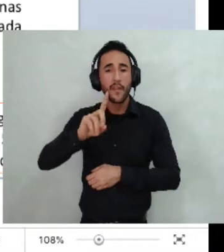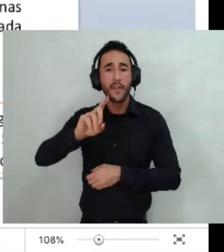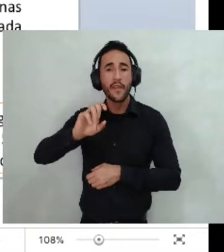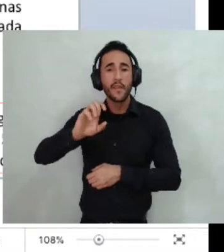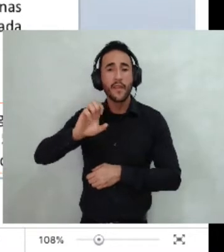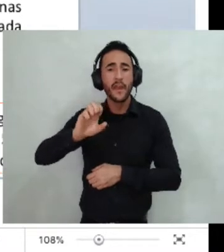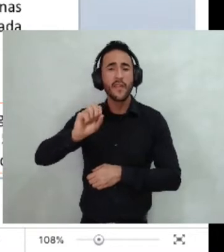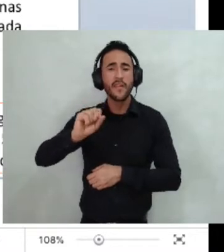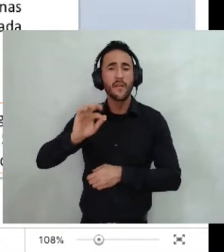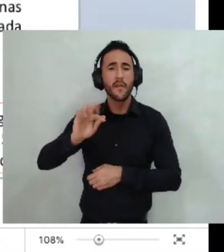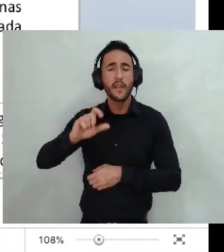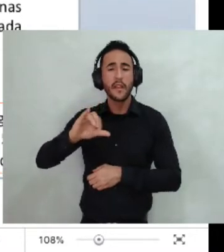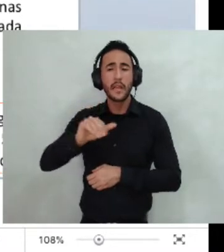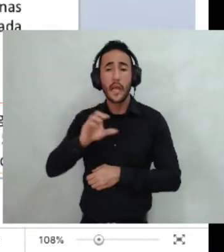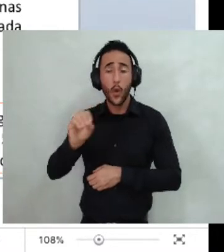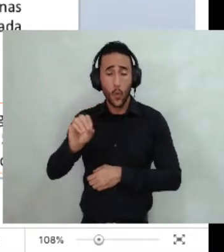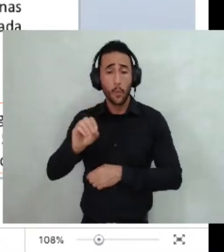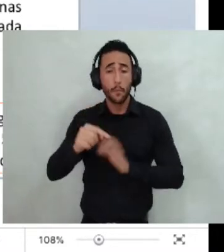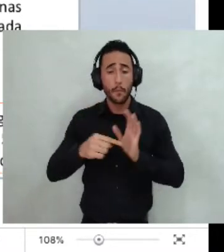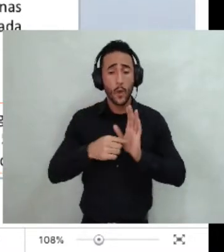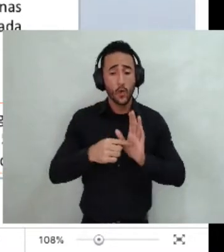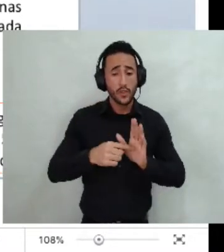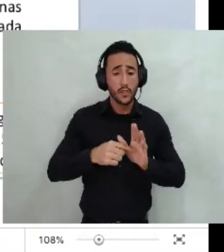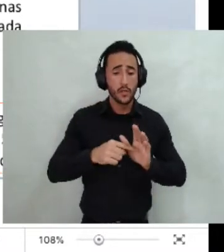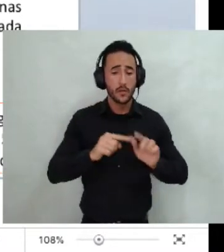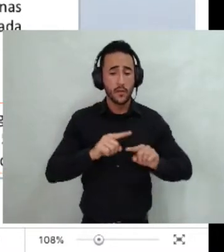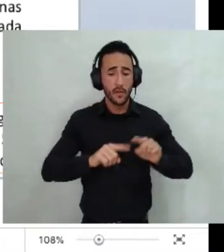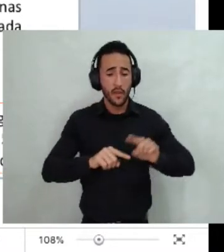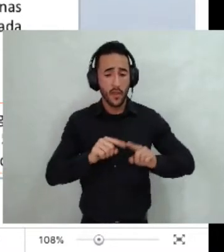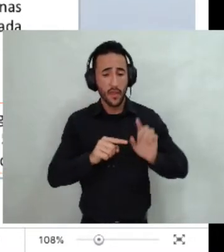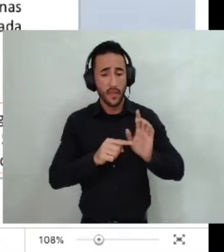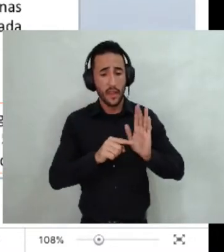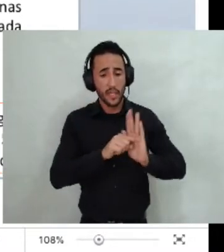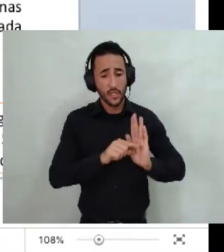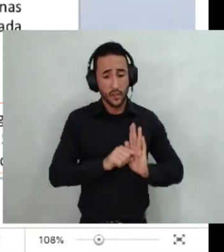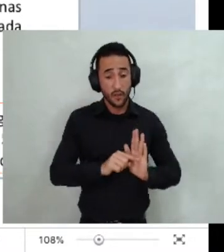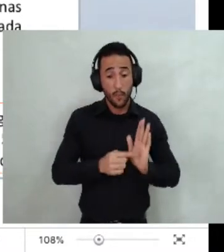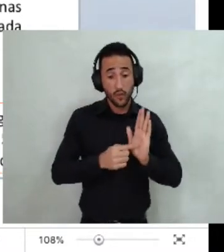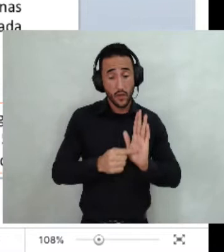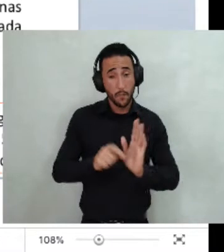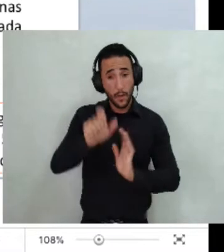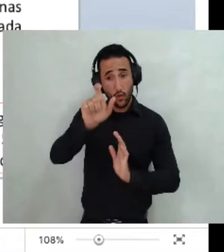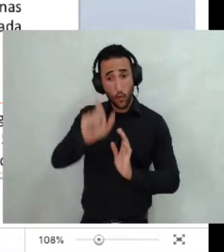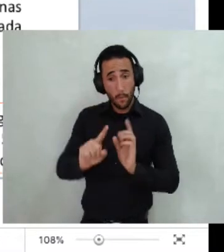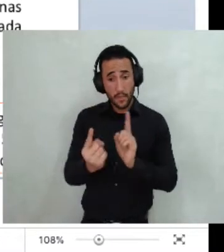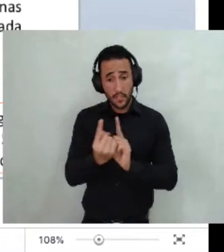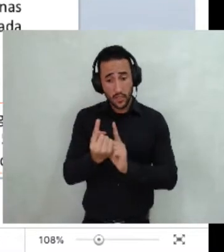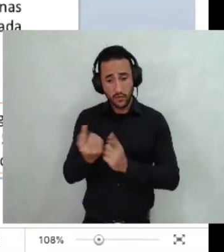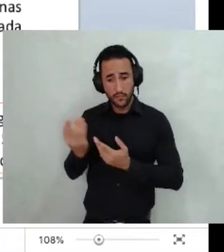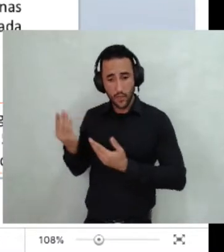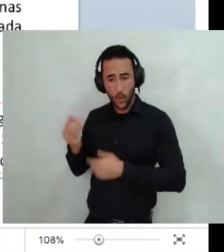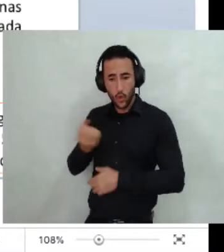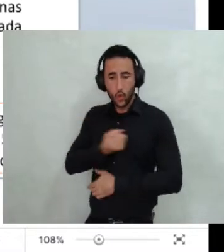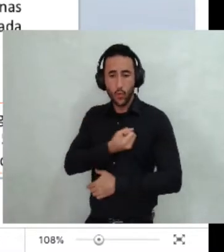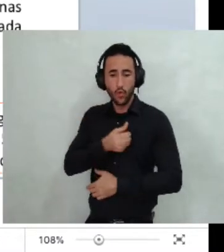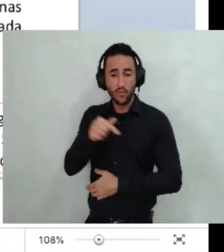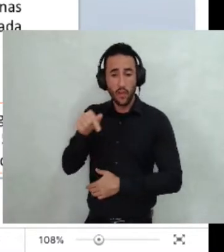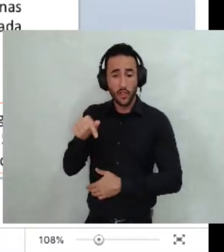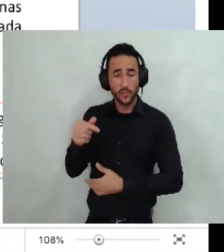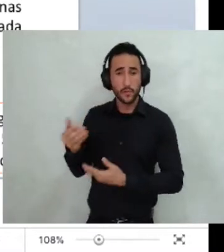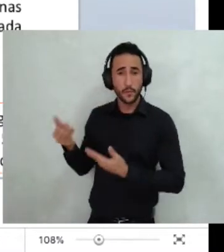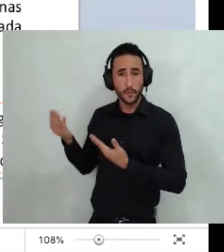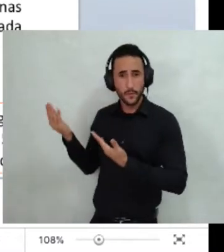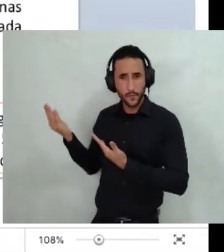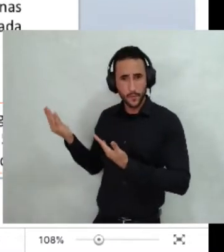amostra inicial negativa, e eu estou mostrando aqui alguns pacientes para os senhores. Então, esse paciente número 7, uma primeira amostra no dia 1